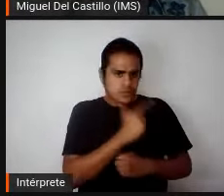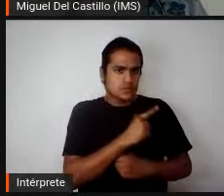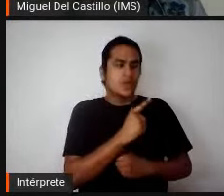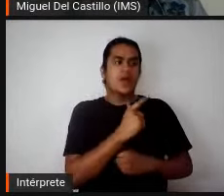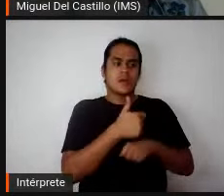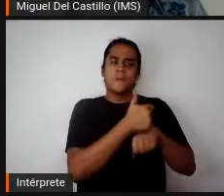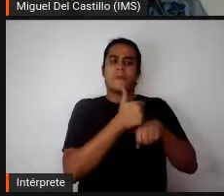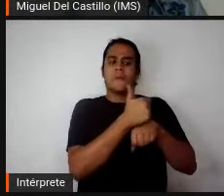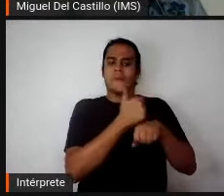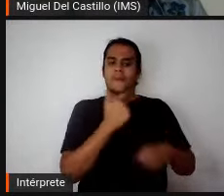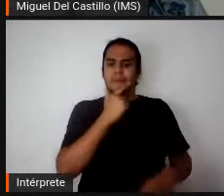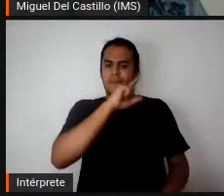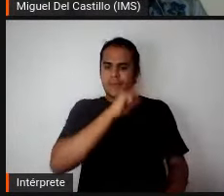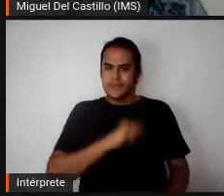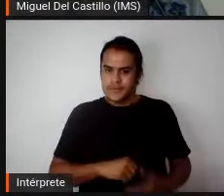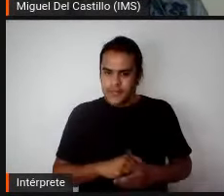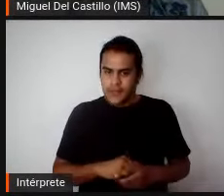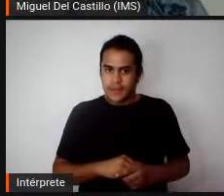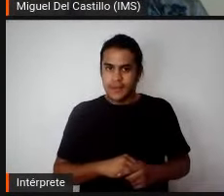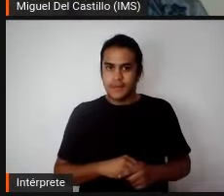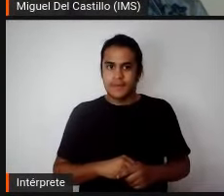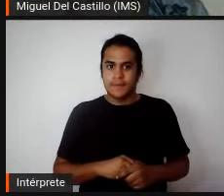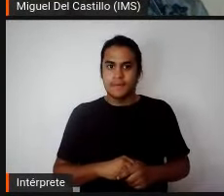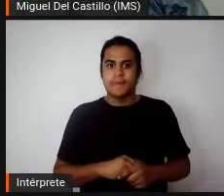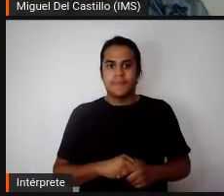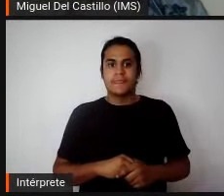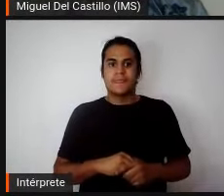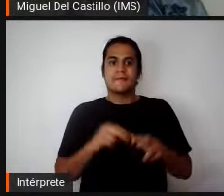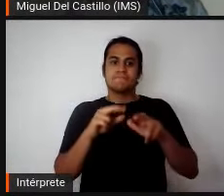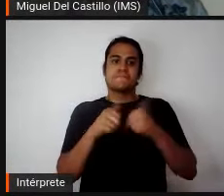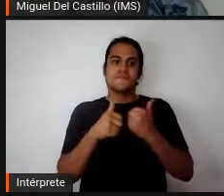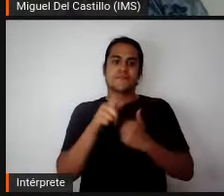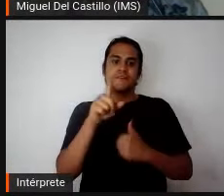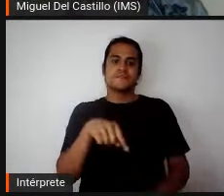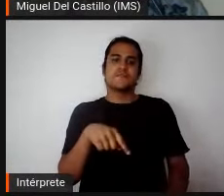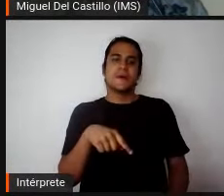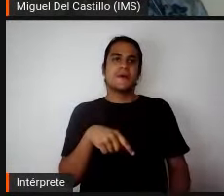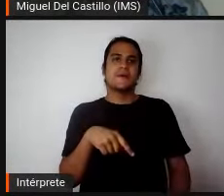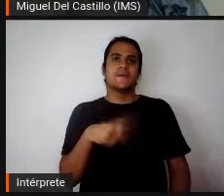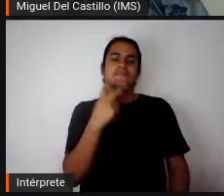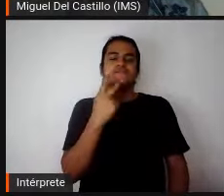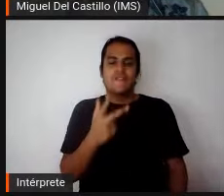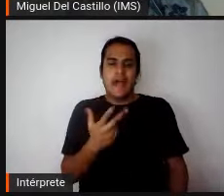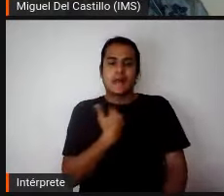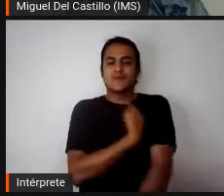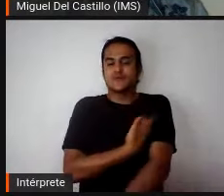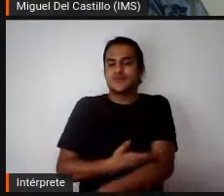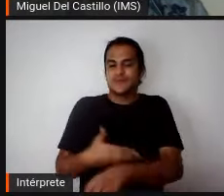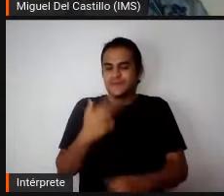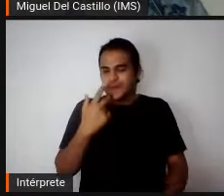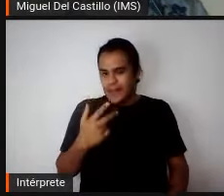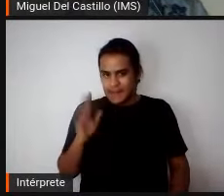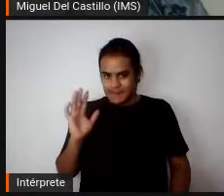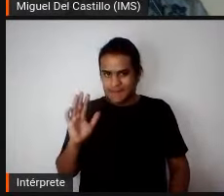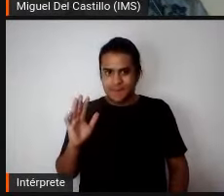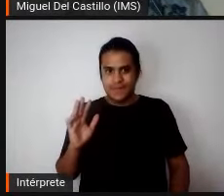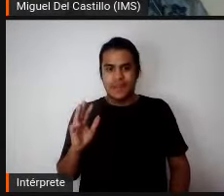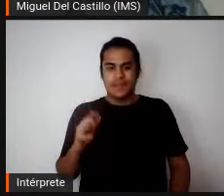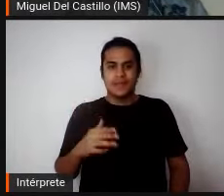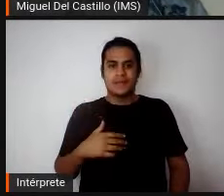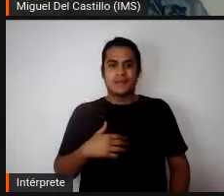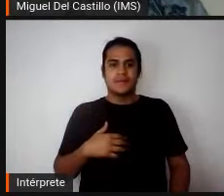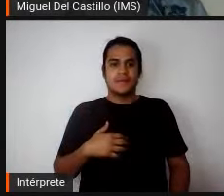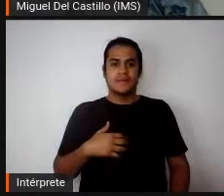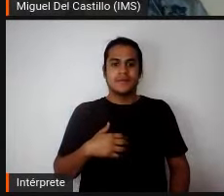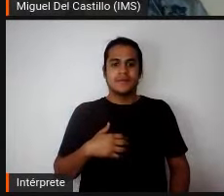fazer. Então, isso, o Farkas era muito assim. O Farkas era uma pessoa, o oposto do Lot.